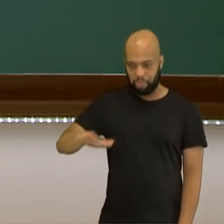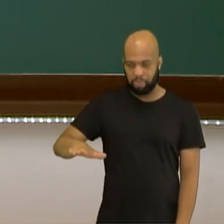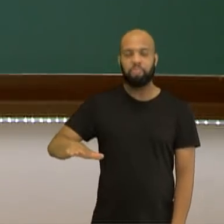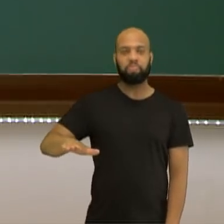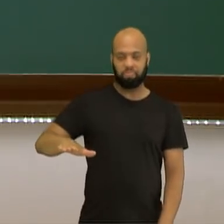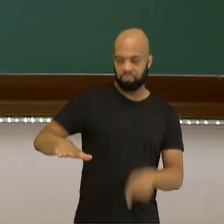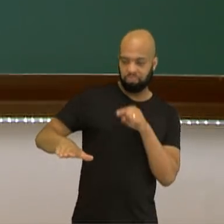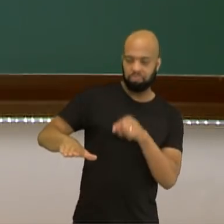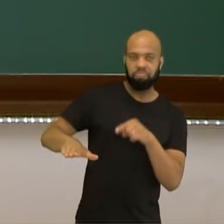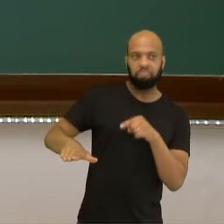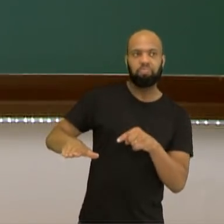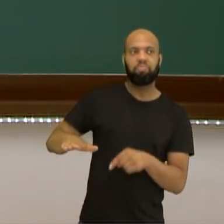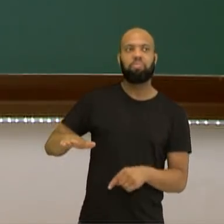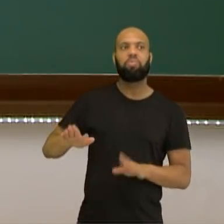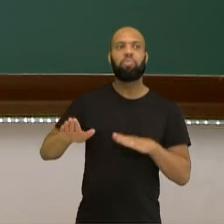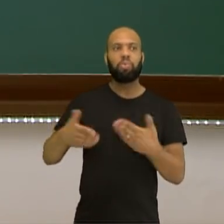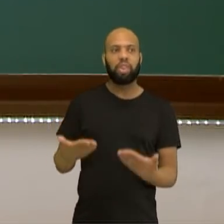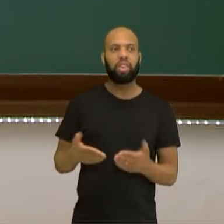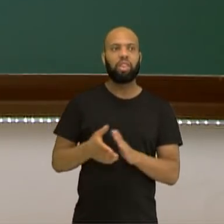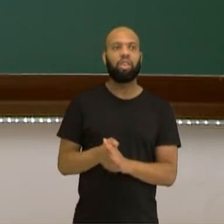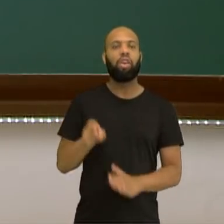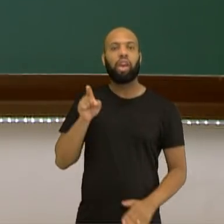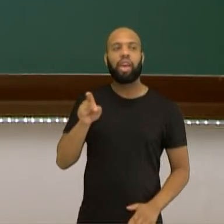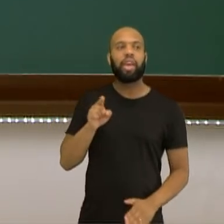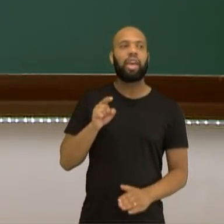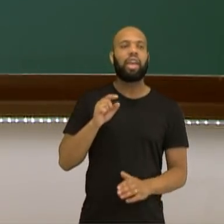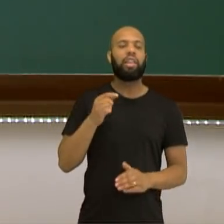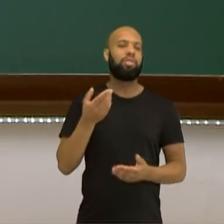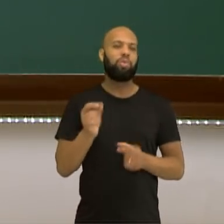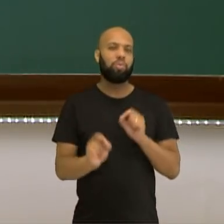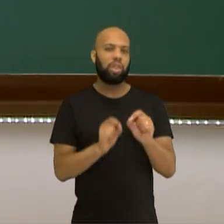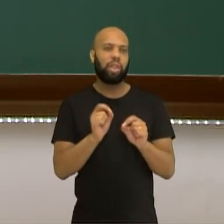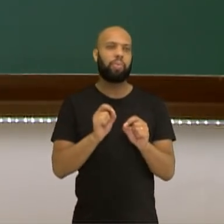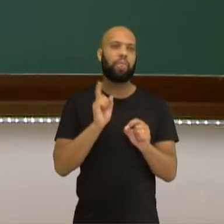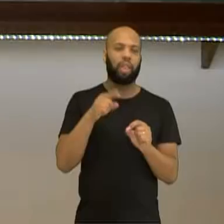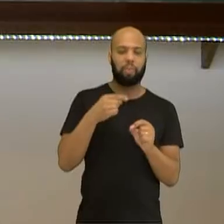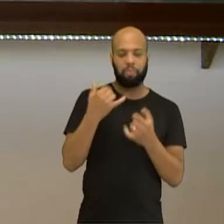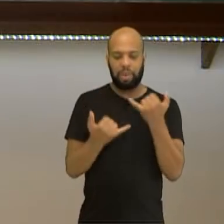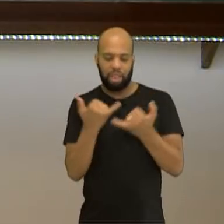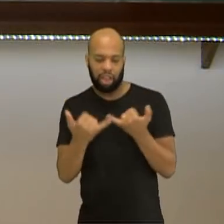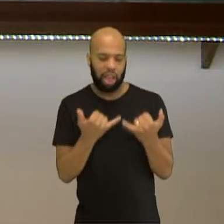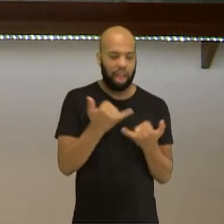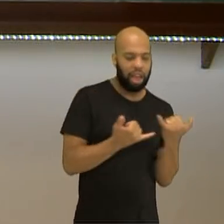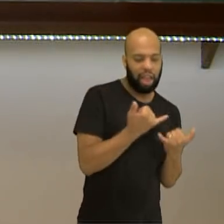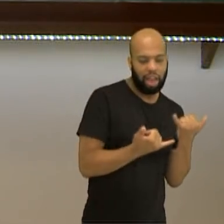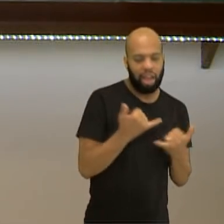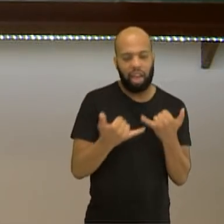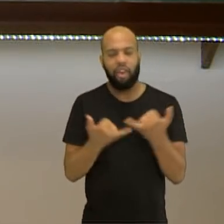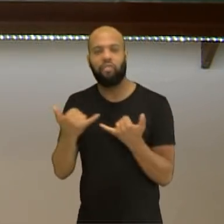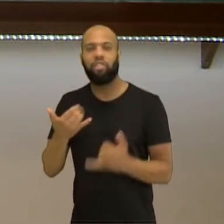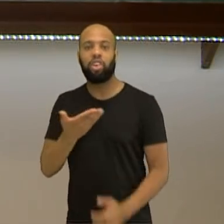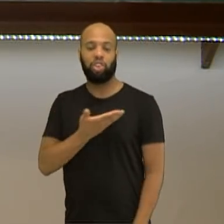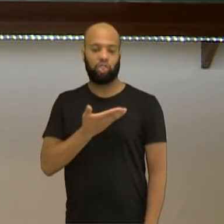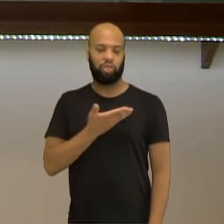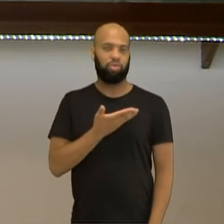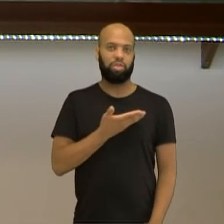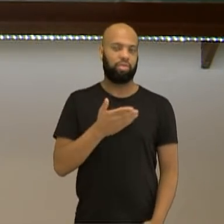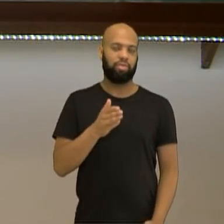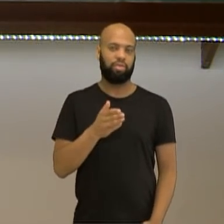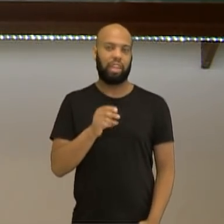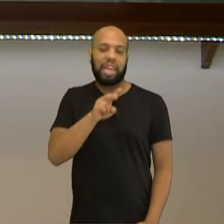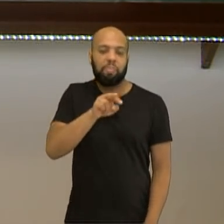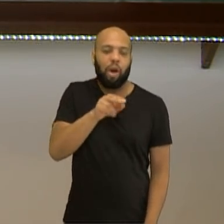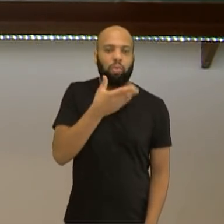era criancinha, ele brincava muito com seu irmão de lançar